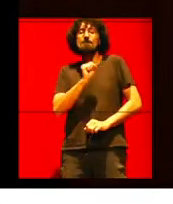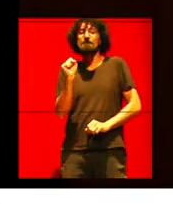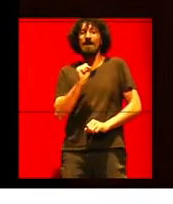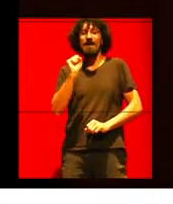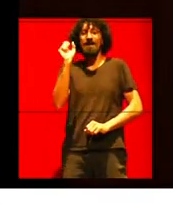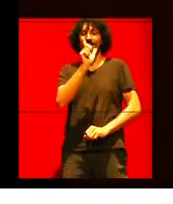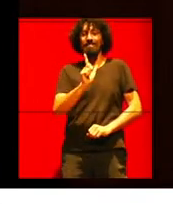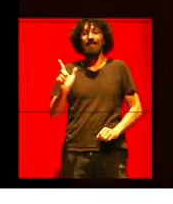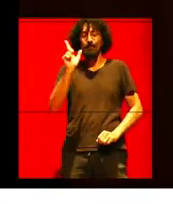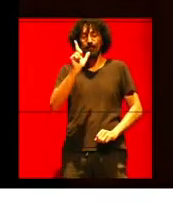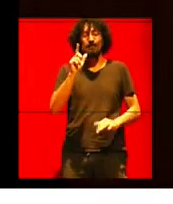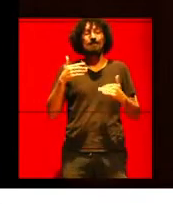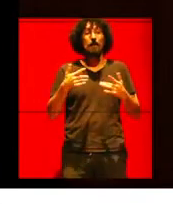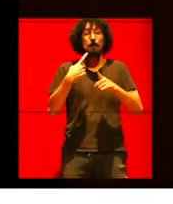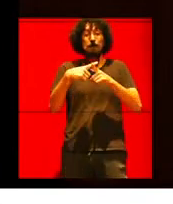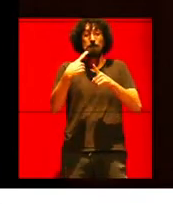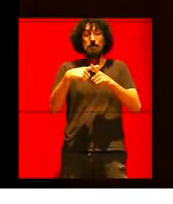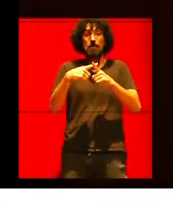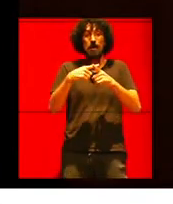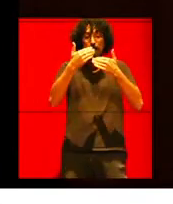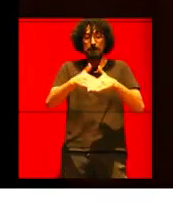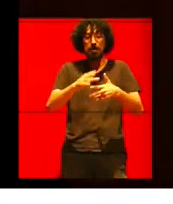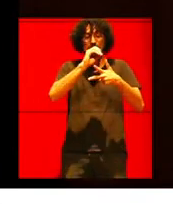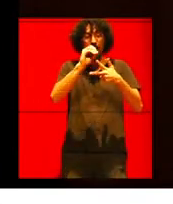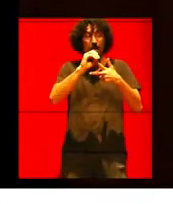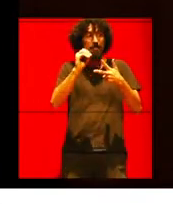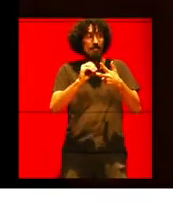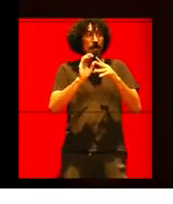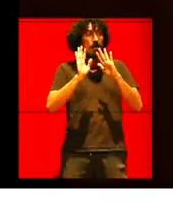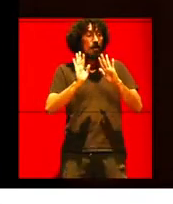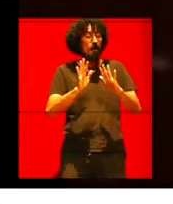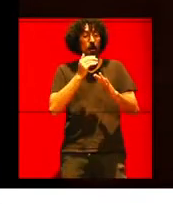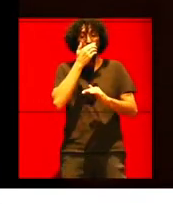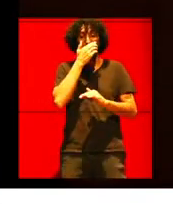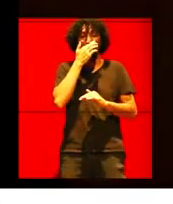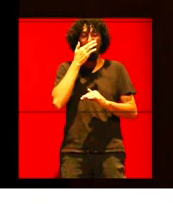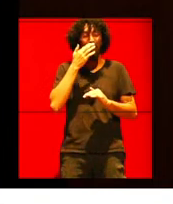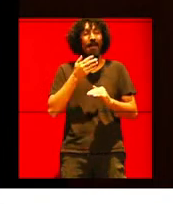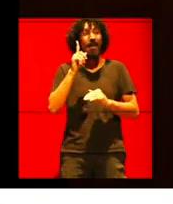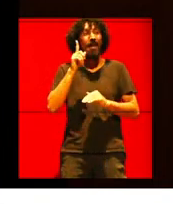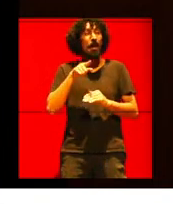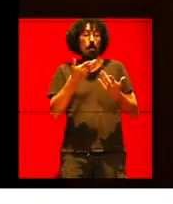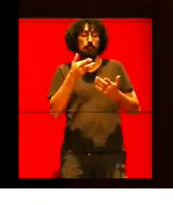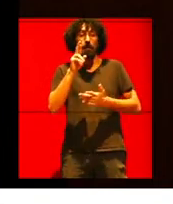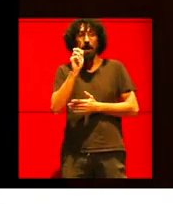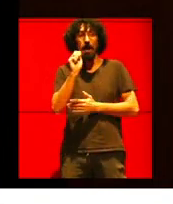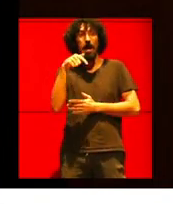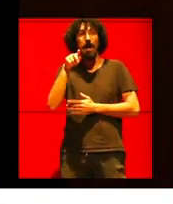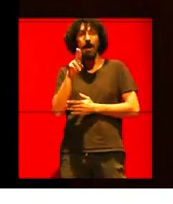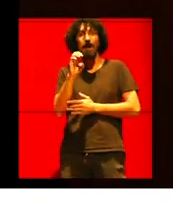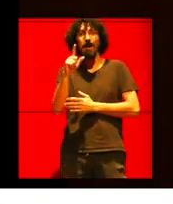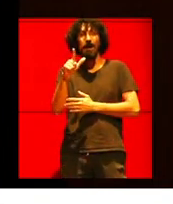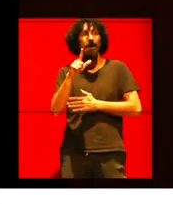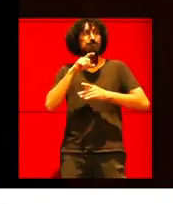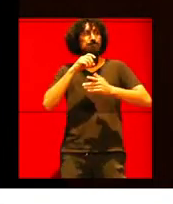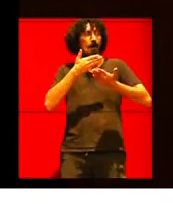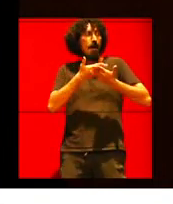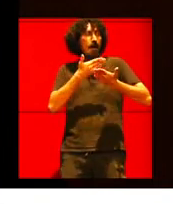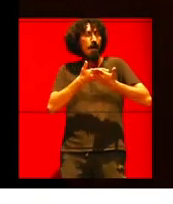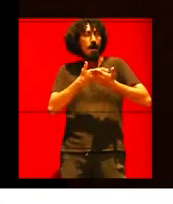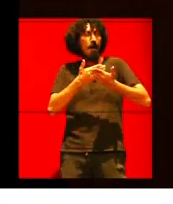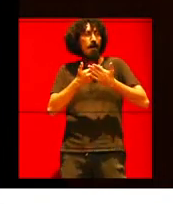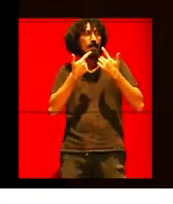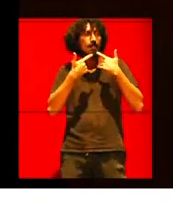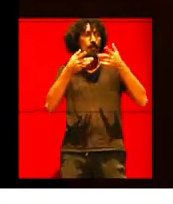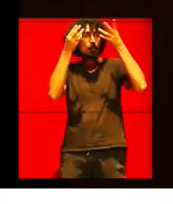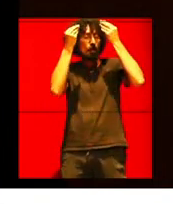quê? A tua prova de Enem, vou começar por aqui, Raquel, deu uma brilhante aula de linguagem. Inclusive, Raquel, saudades, hein? Não vou dizer